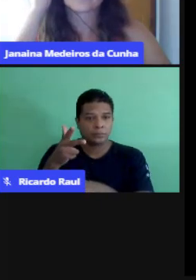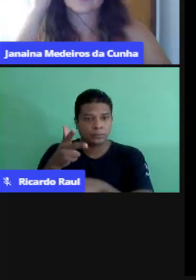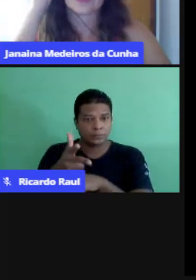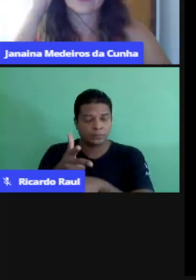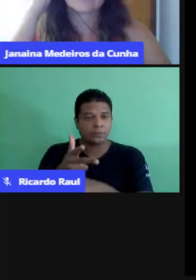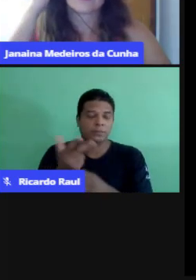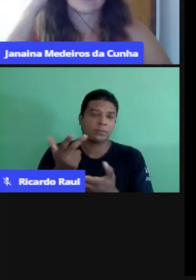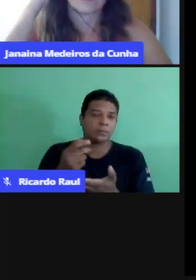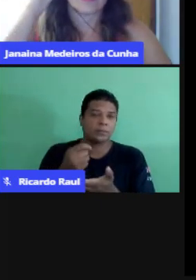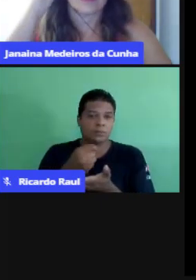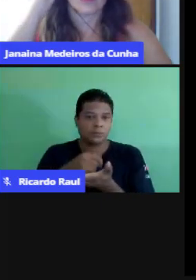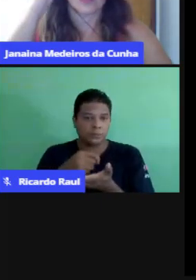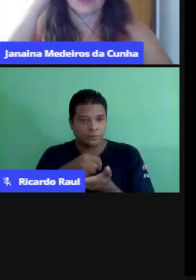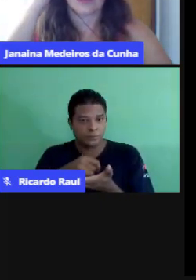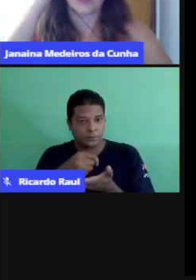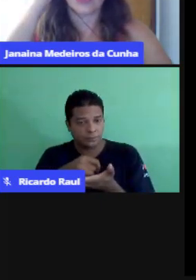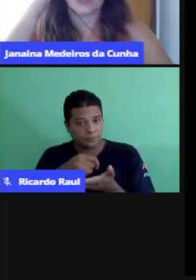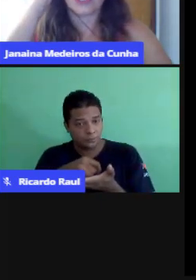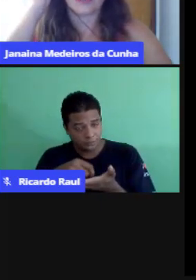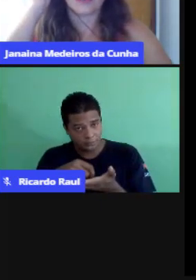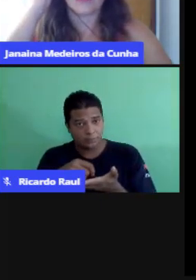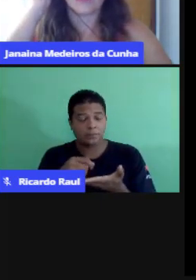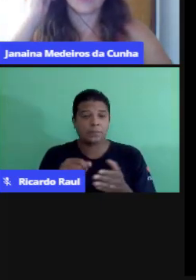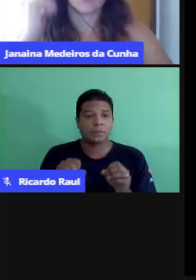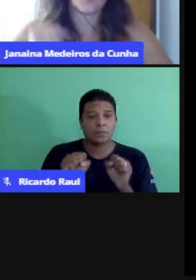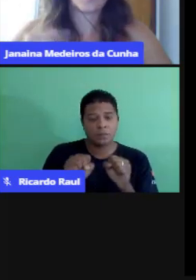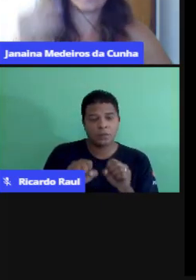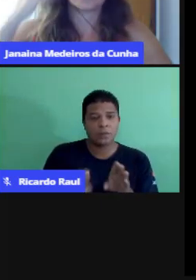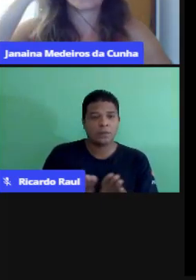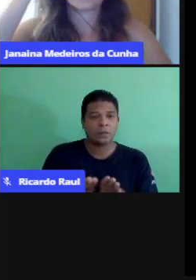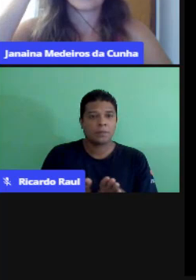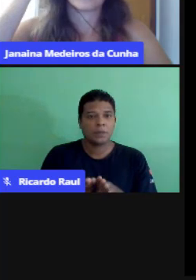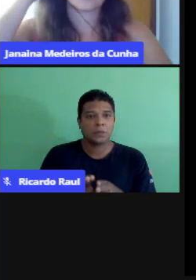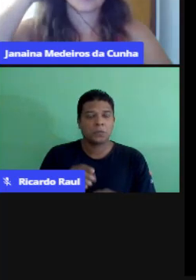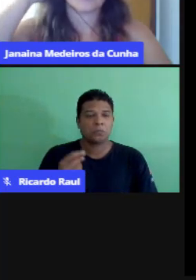escrevendo, né? De